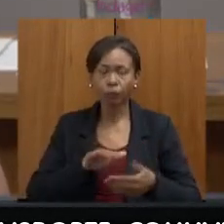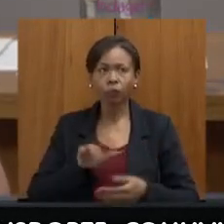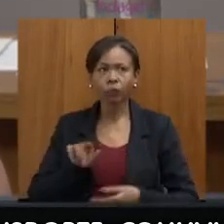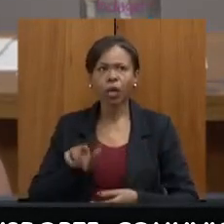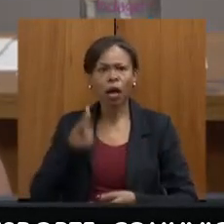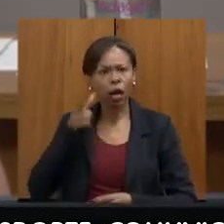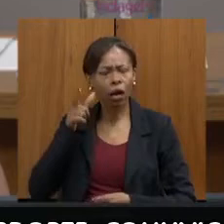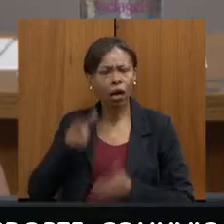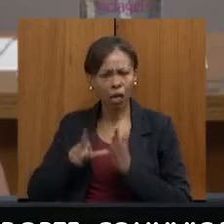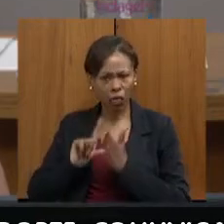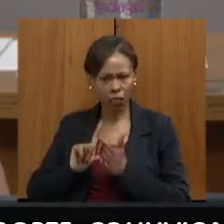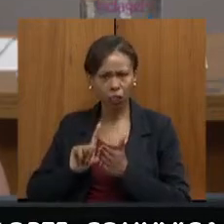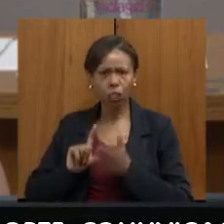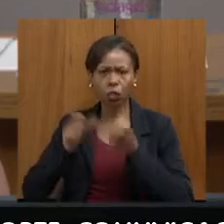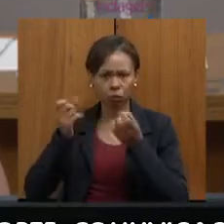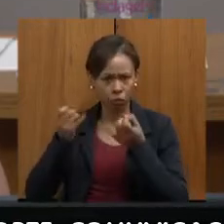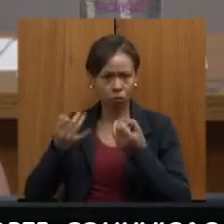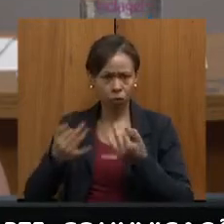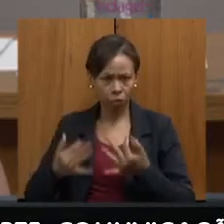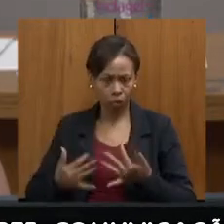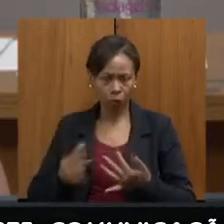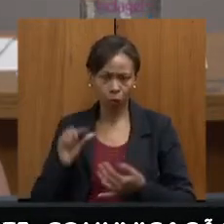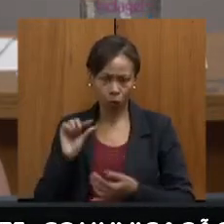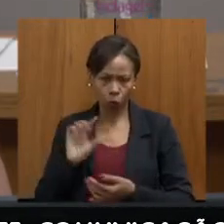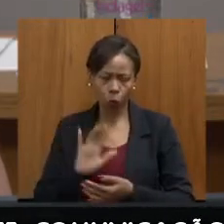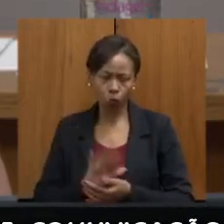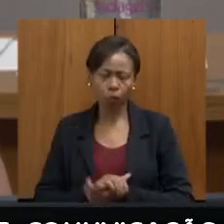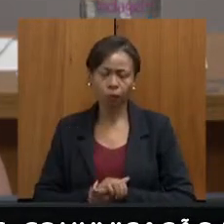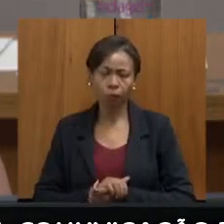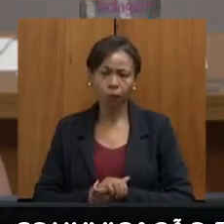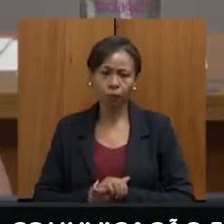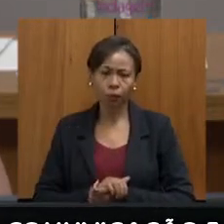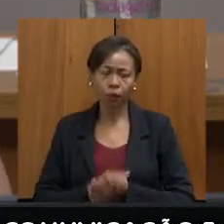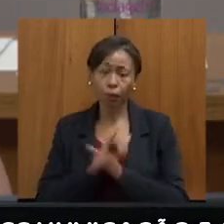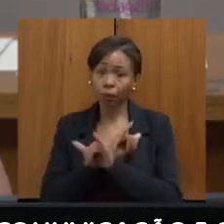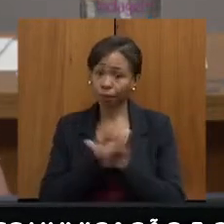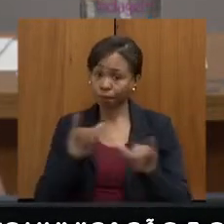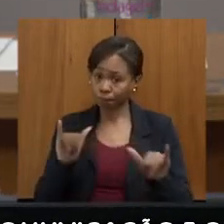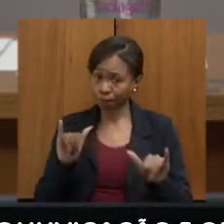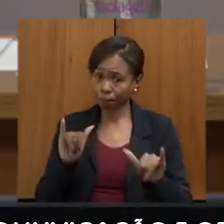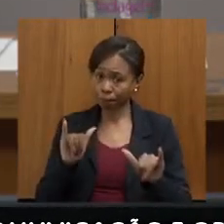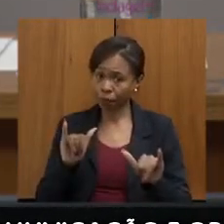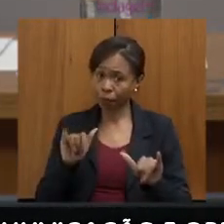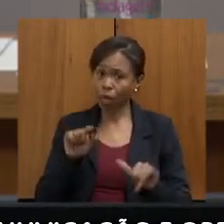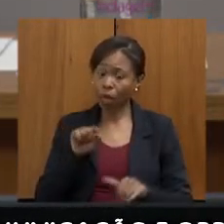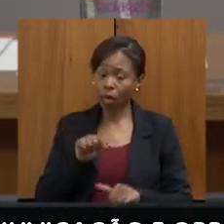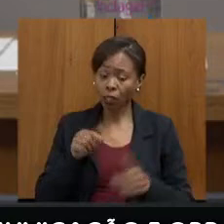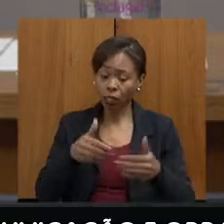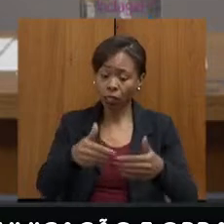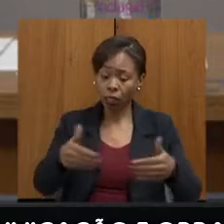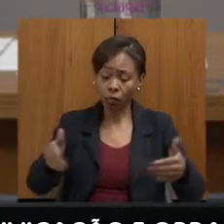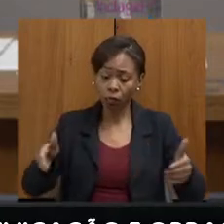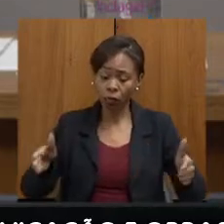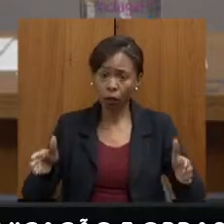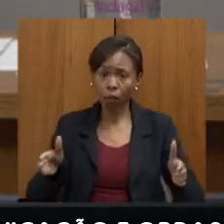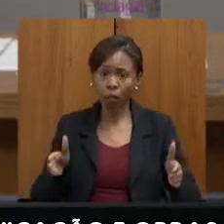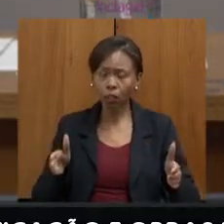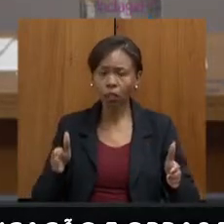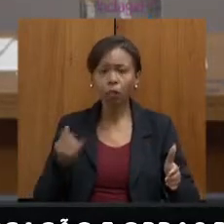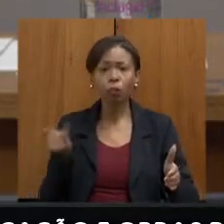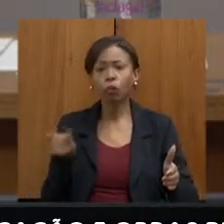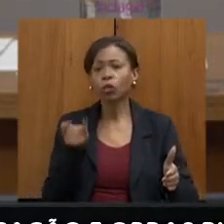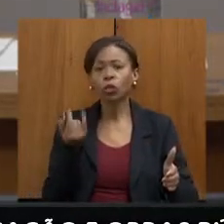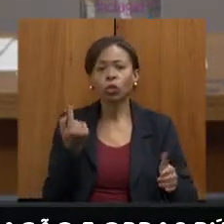cedo sobre essa questão é mas que para que todos possam entender Qual a relevância dessas bacias basicamente